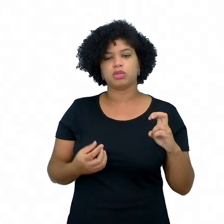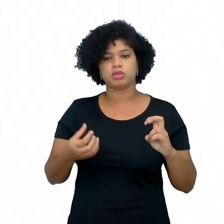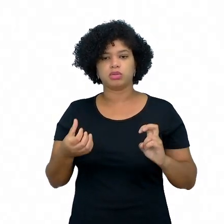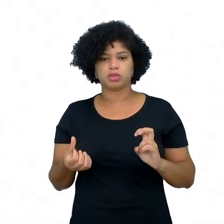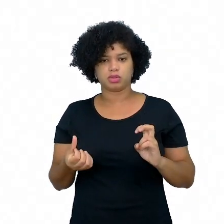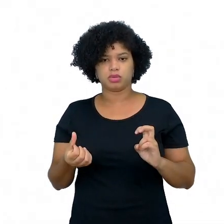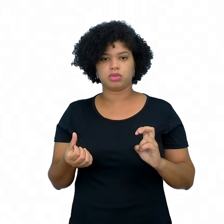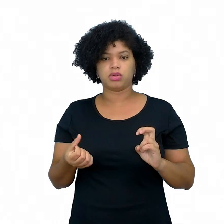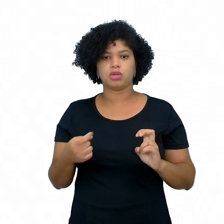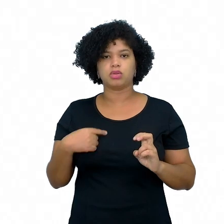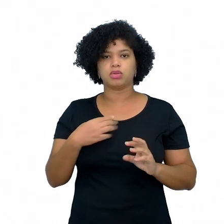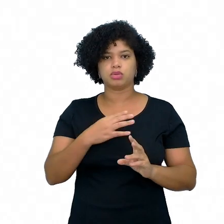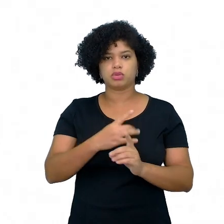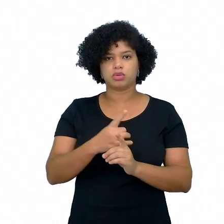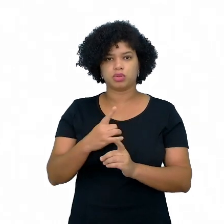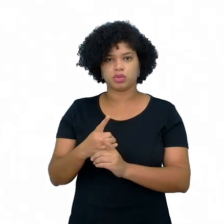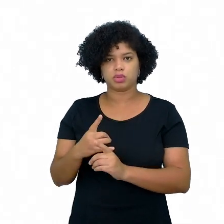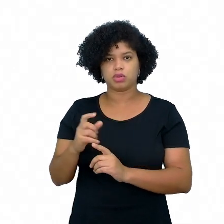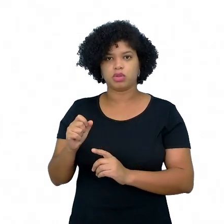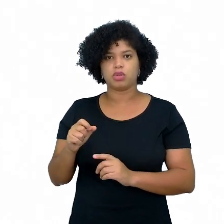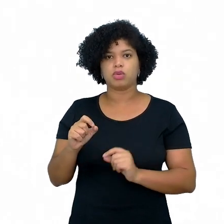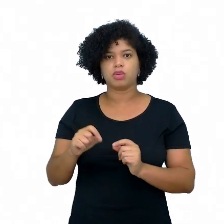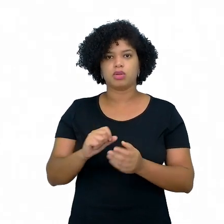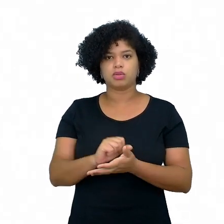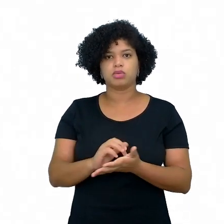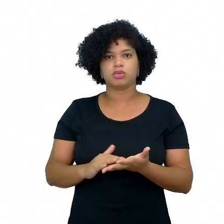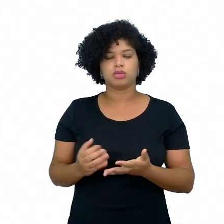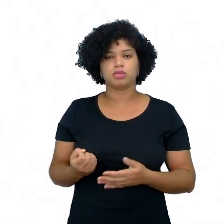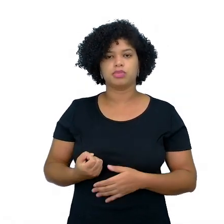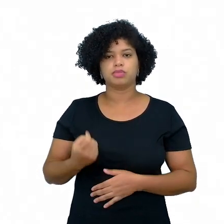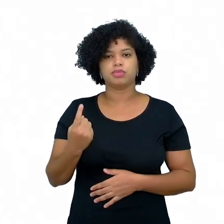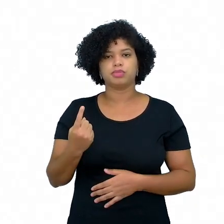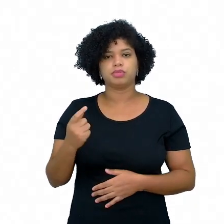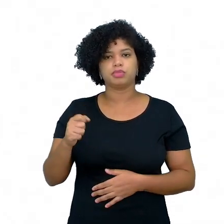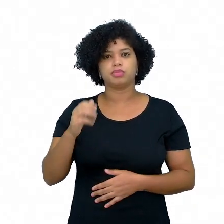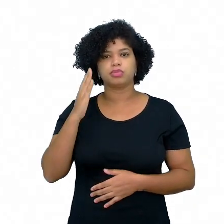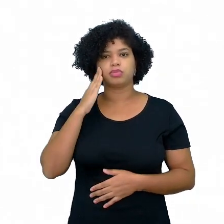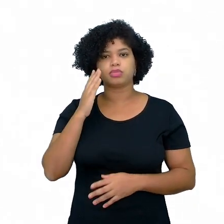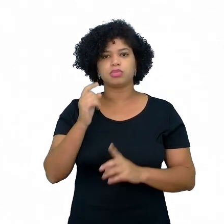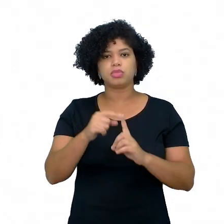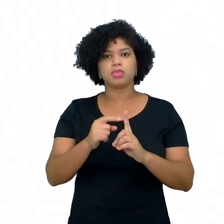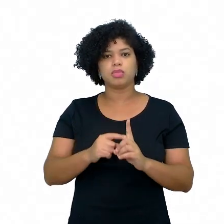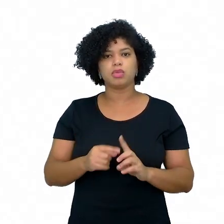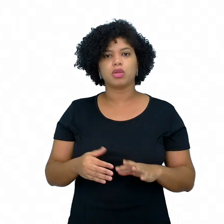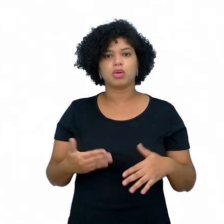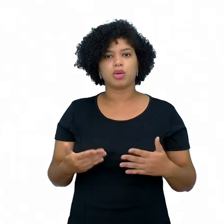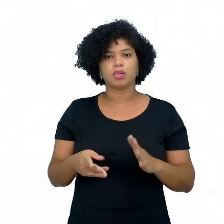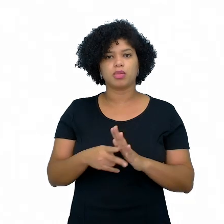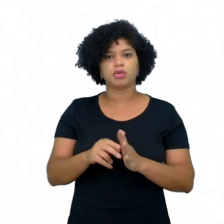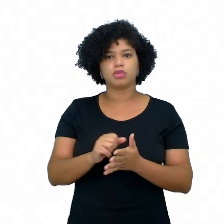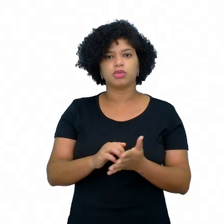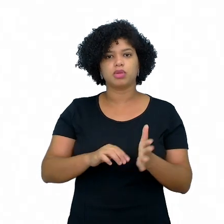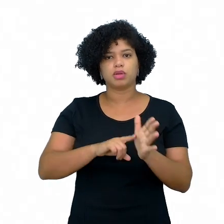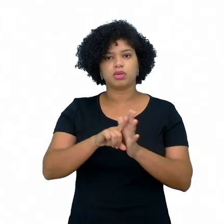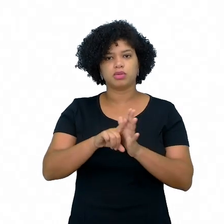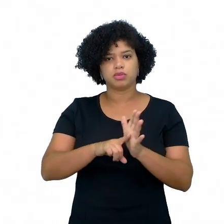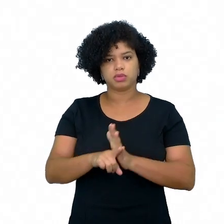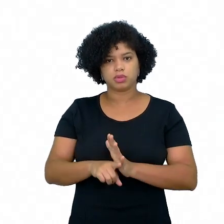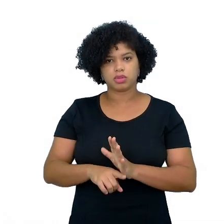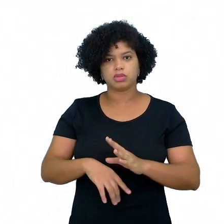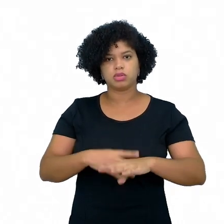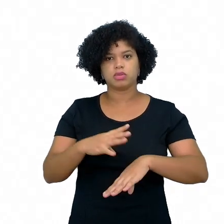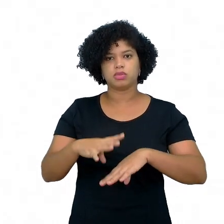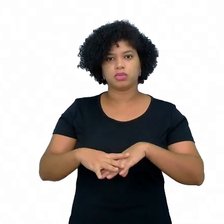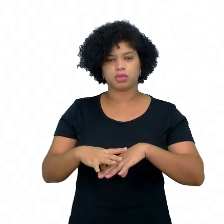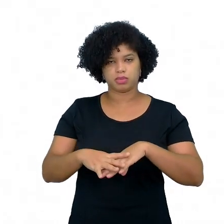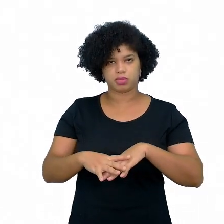Aqui escolhemos a atividade 1 para discutir em qual tipo de atividade de investigação matemática